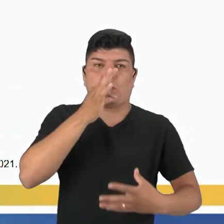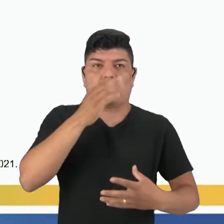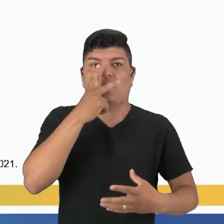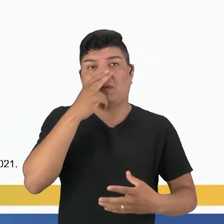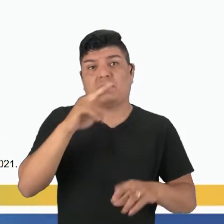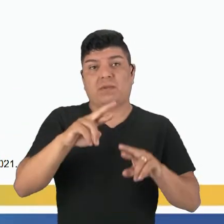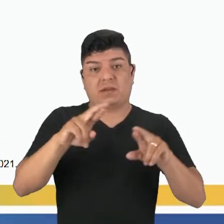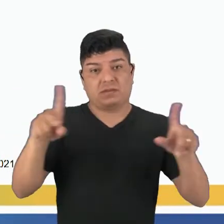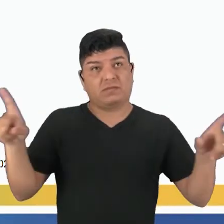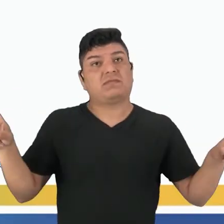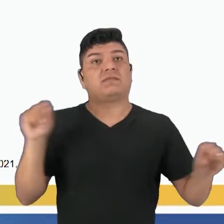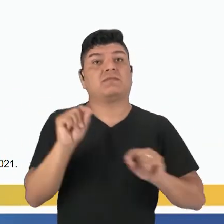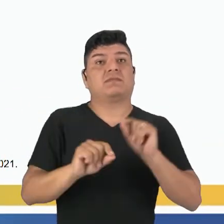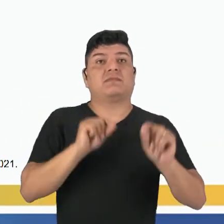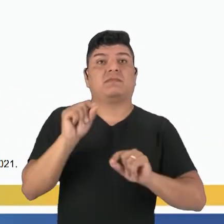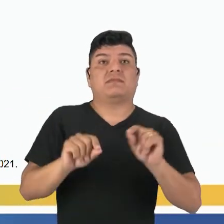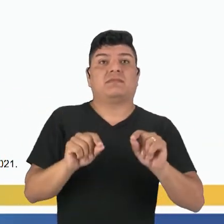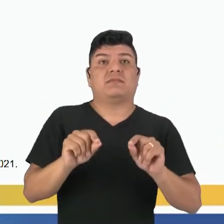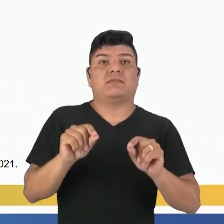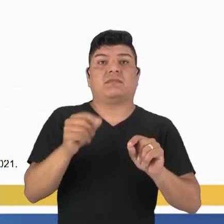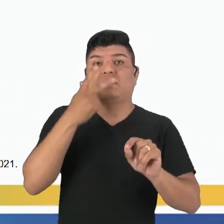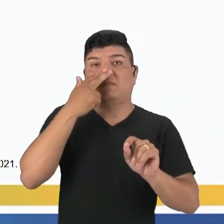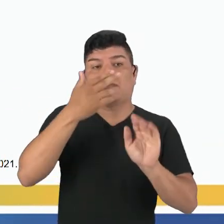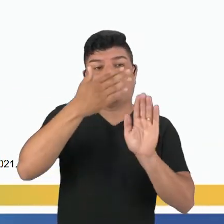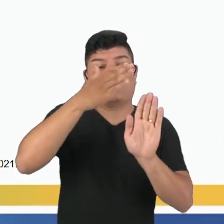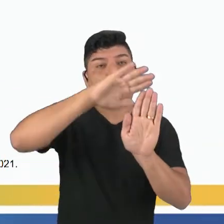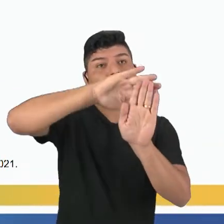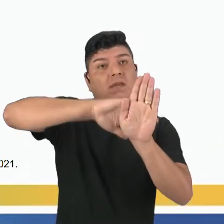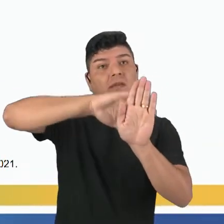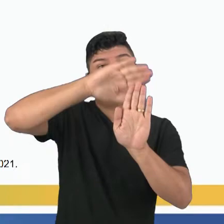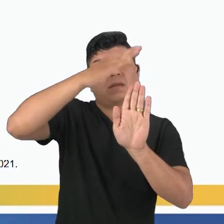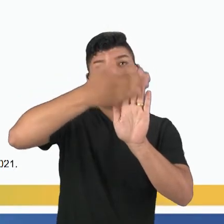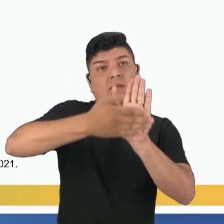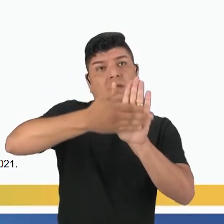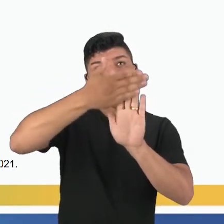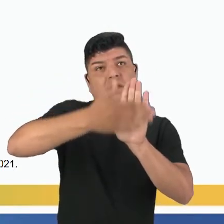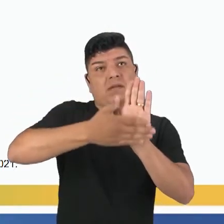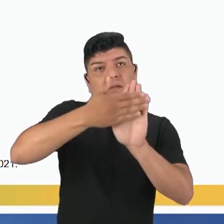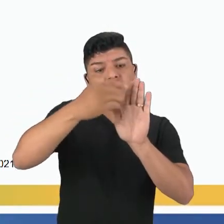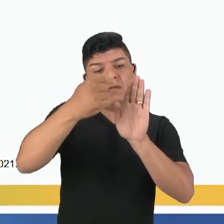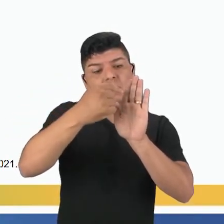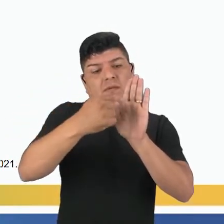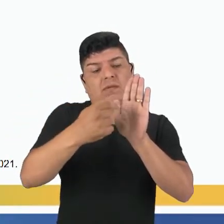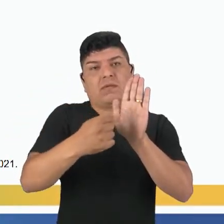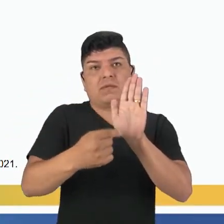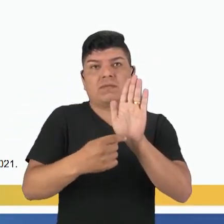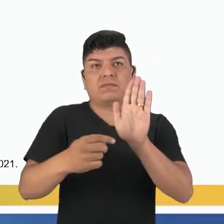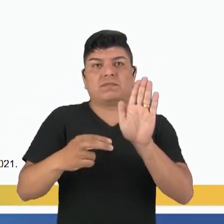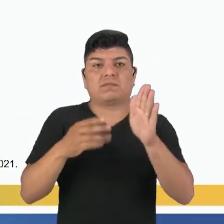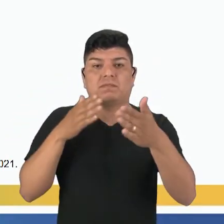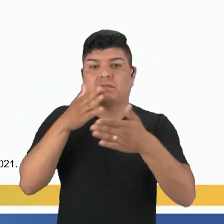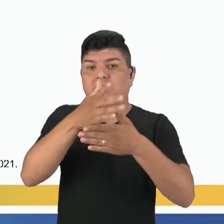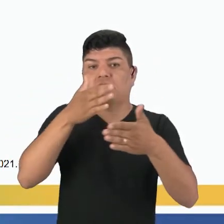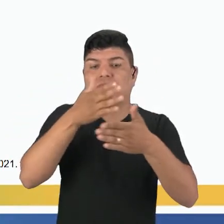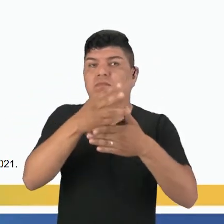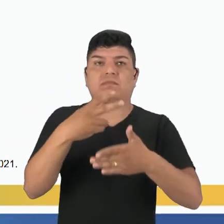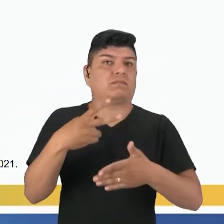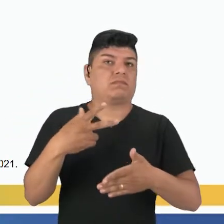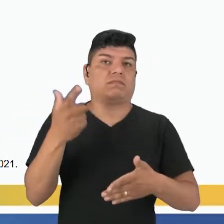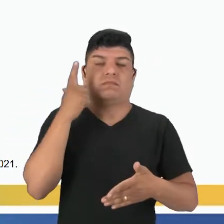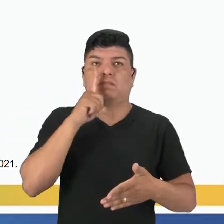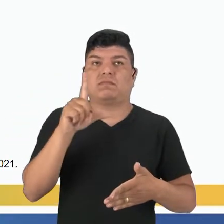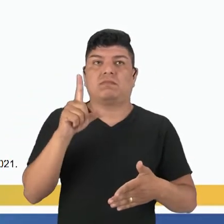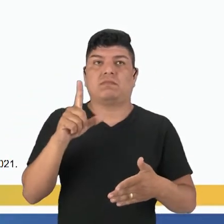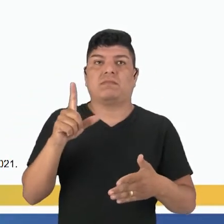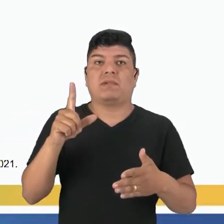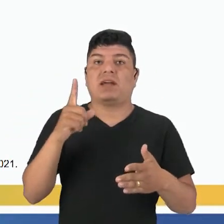com a diferença de que ele tem uma parede com microfuros em que não deixa passar uma série de coisas. Só que para a água entrar aqui